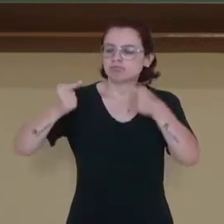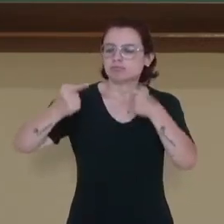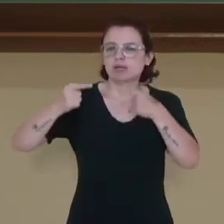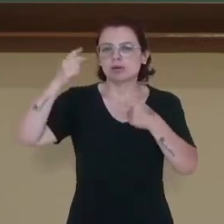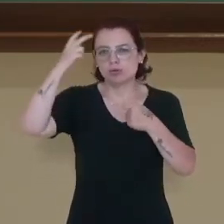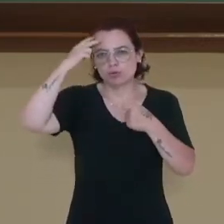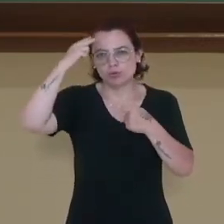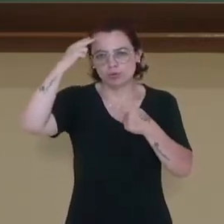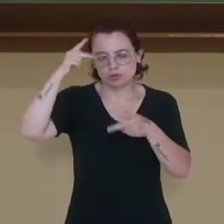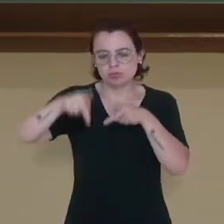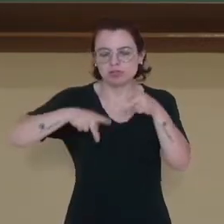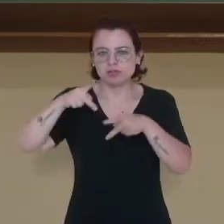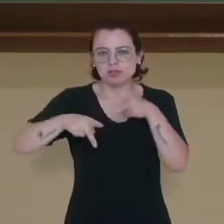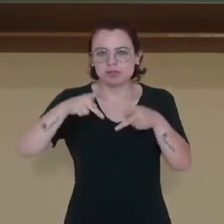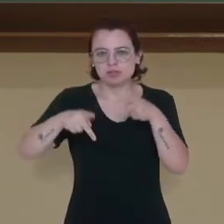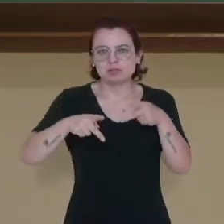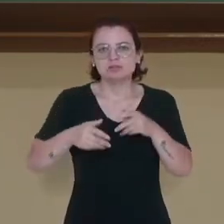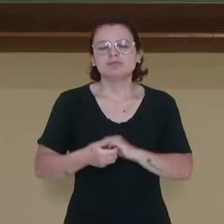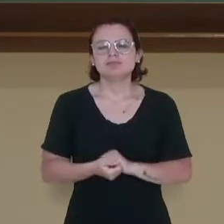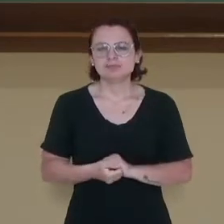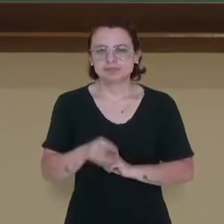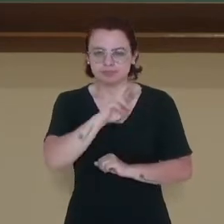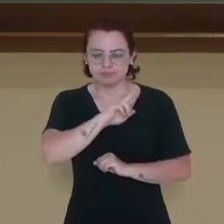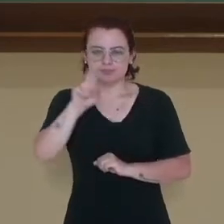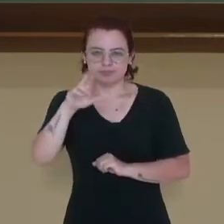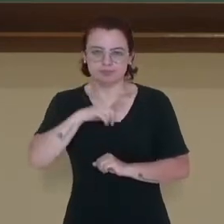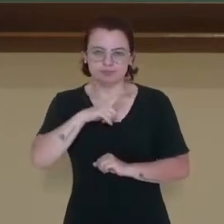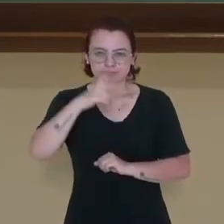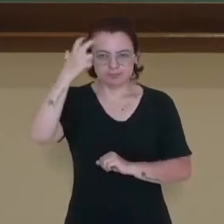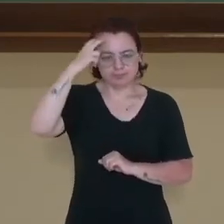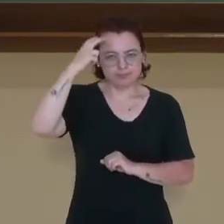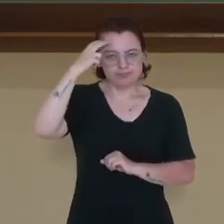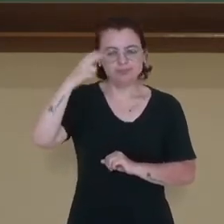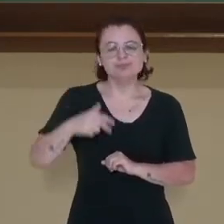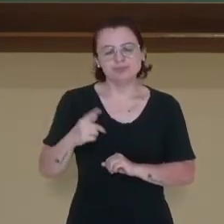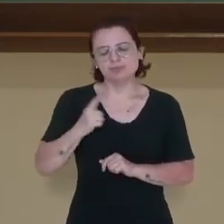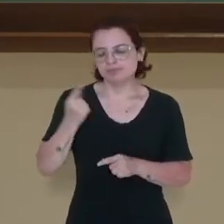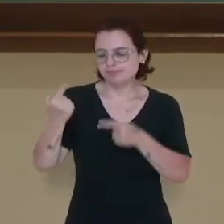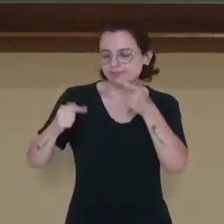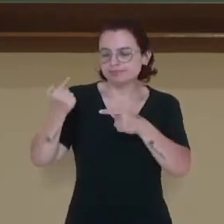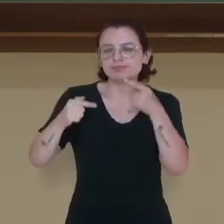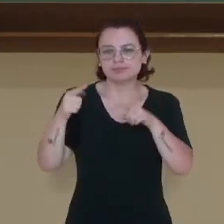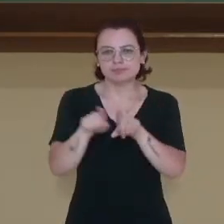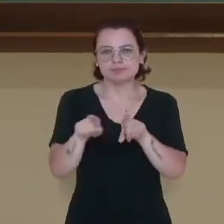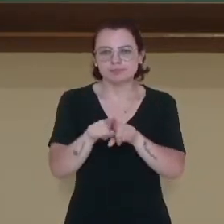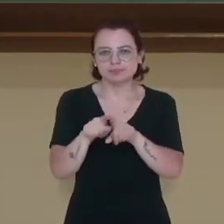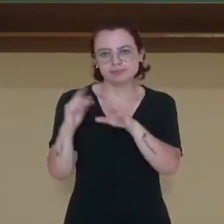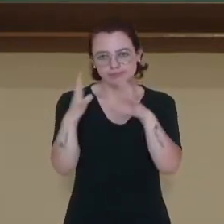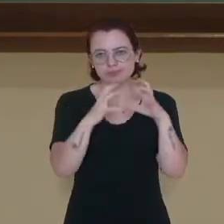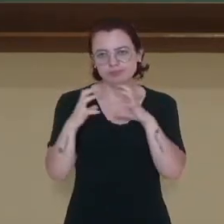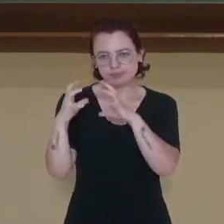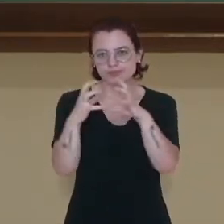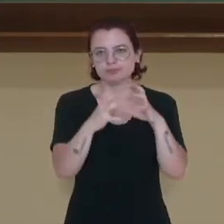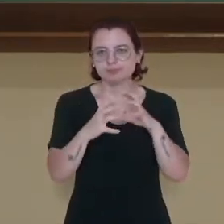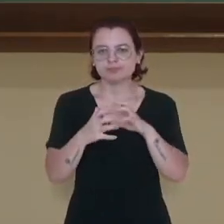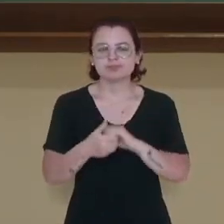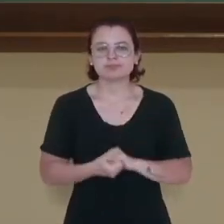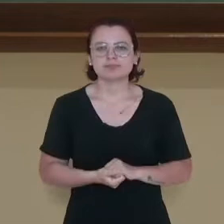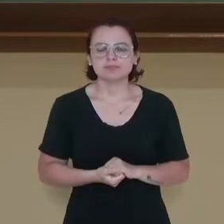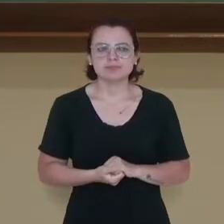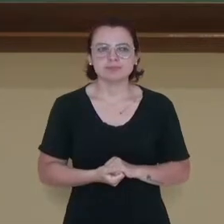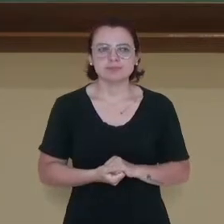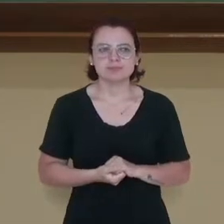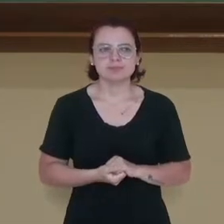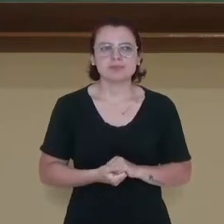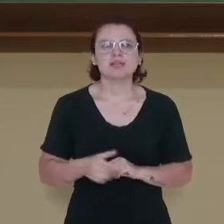entre povos, As religiões também têm suas culturas próprias, isso também gera vários tipos de conflitos. Assim como também por